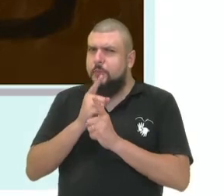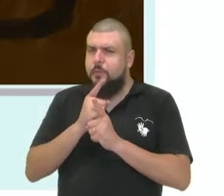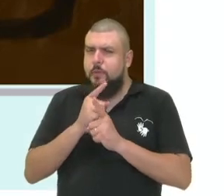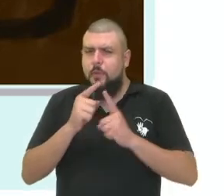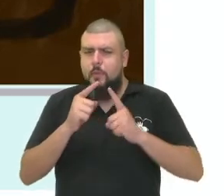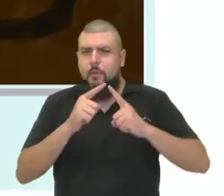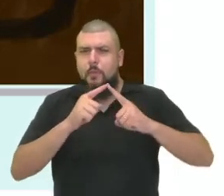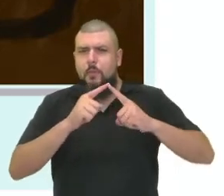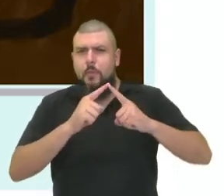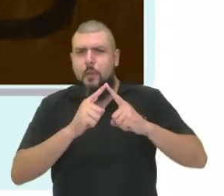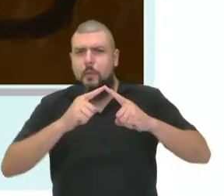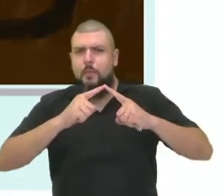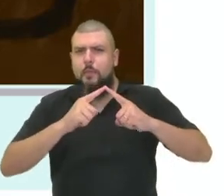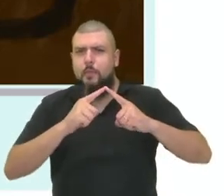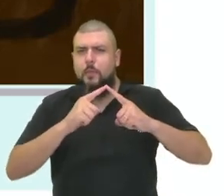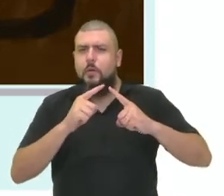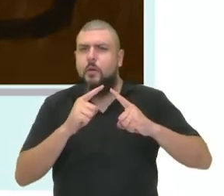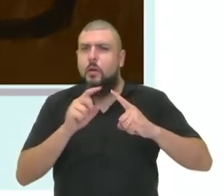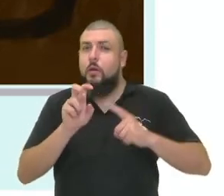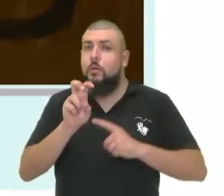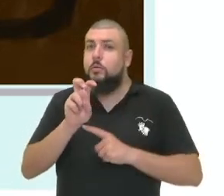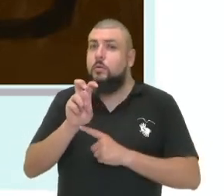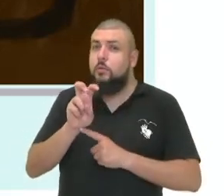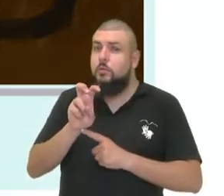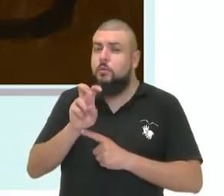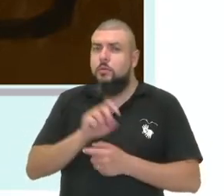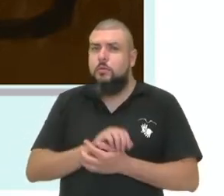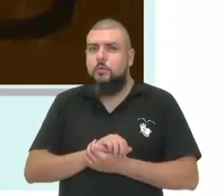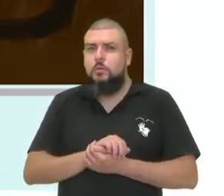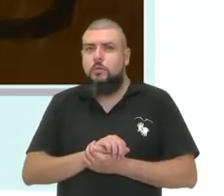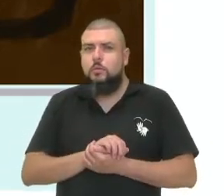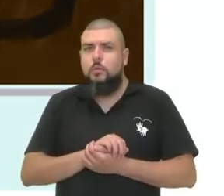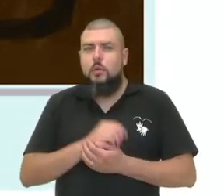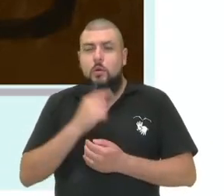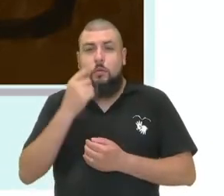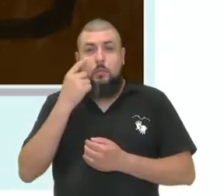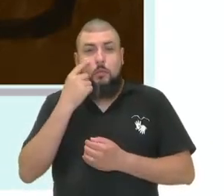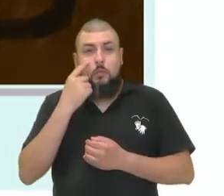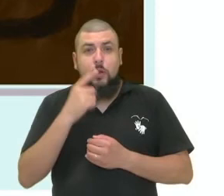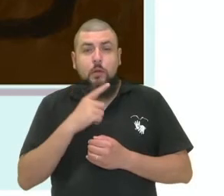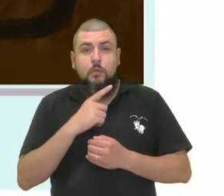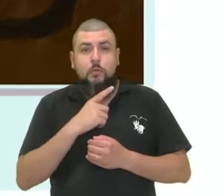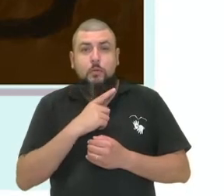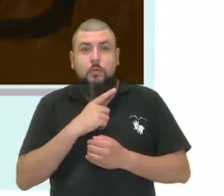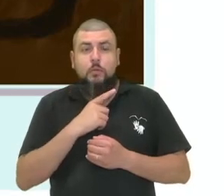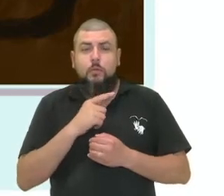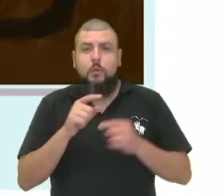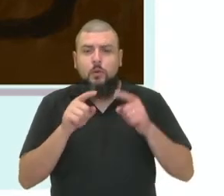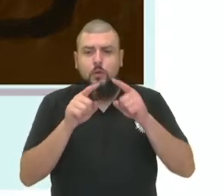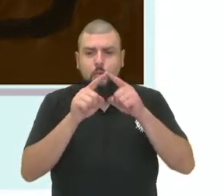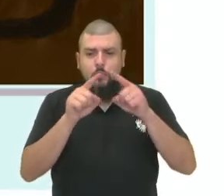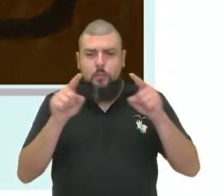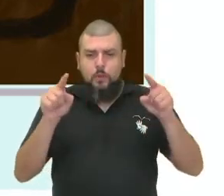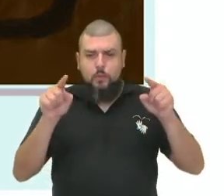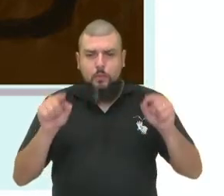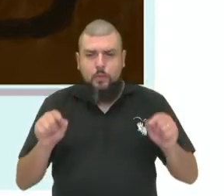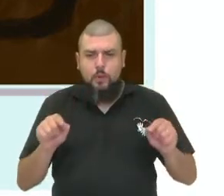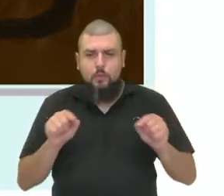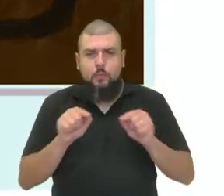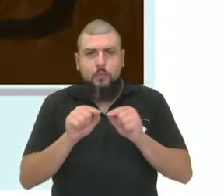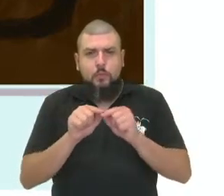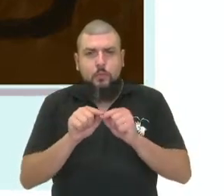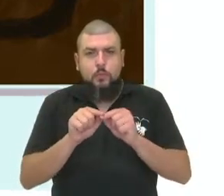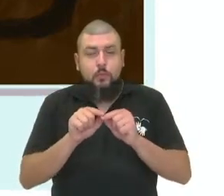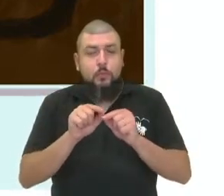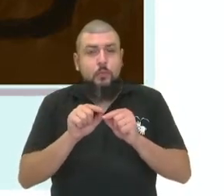né então você tem vários polígonos aqui né a gente pode observar que bem no centro do quadrado o quadrado ele tem quatro ladinho então